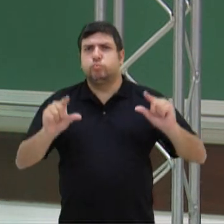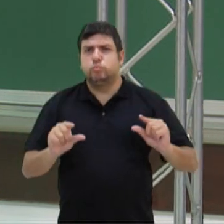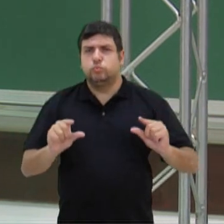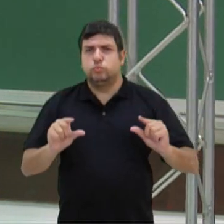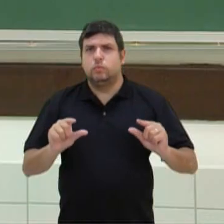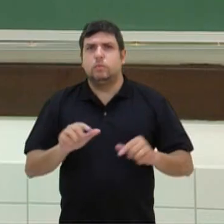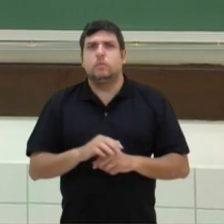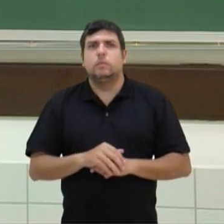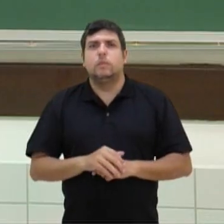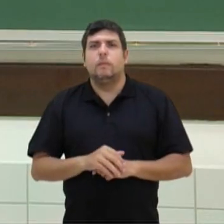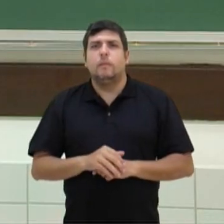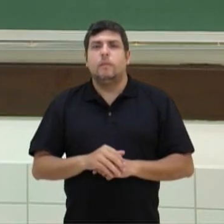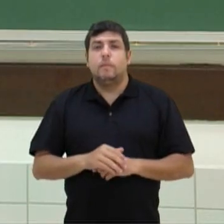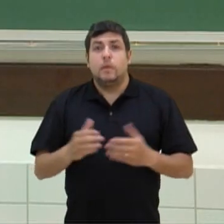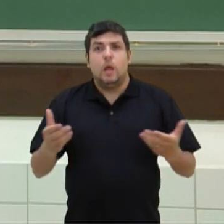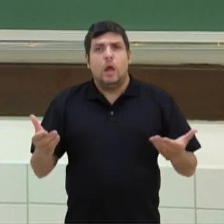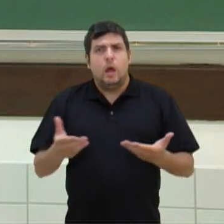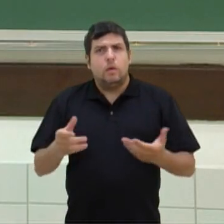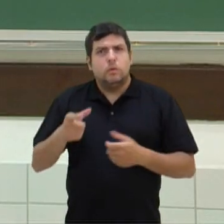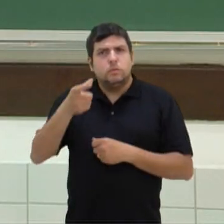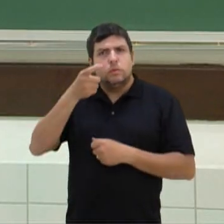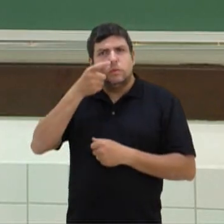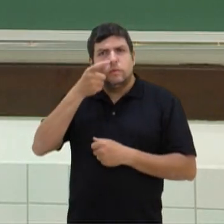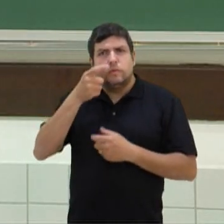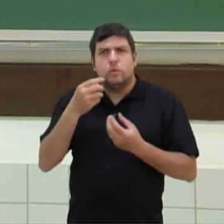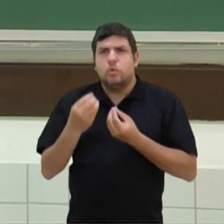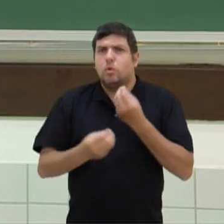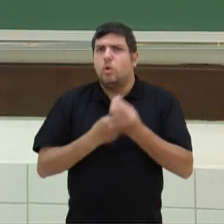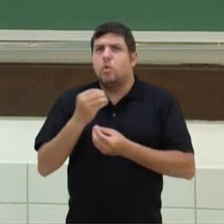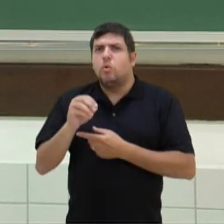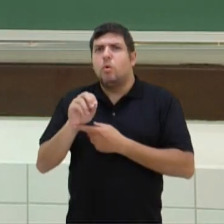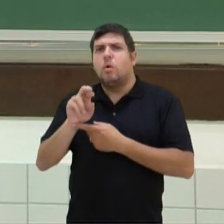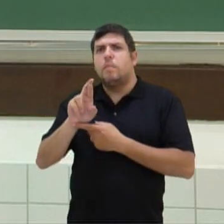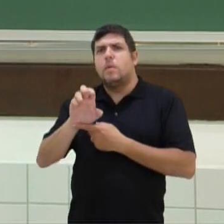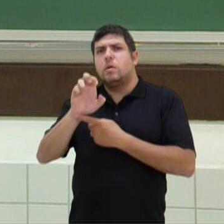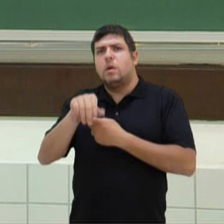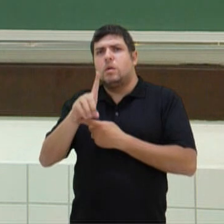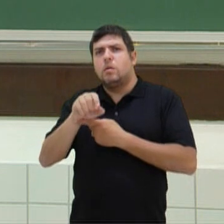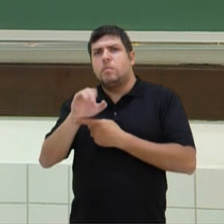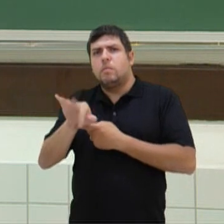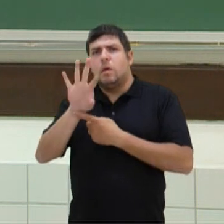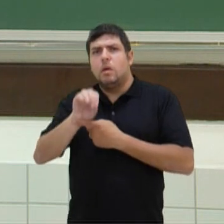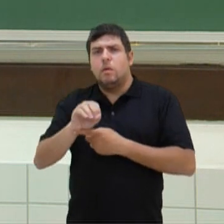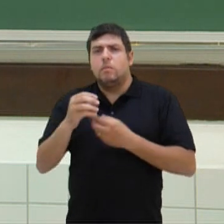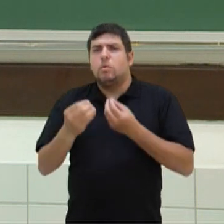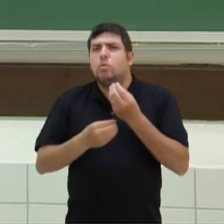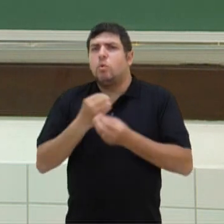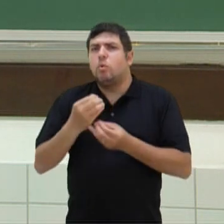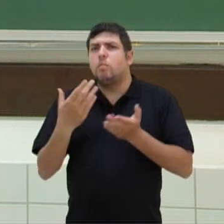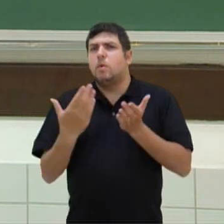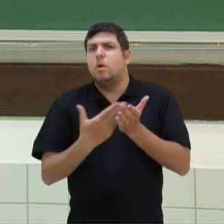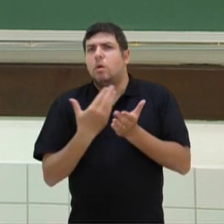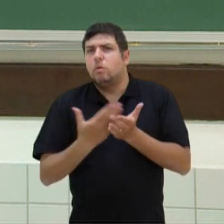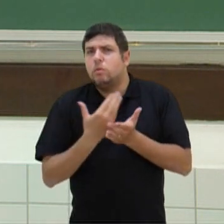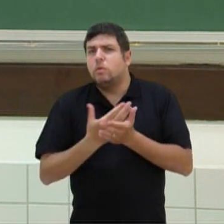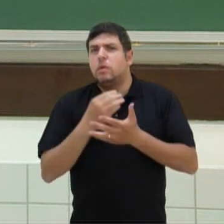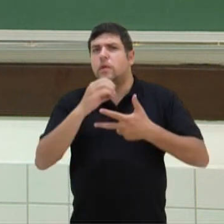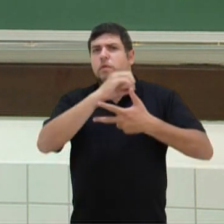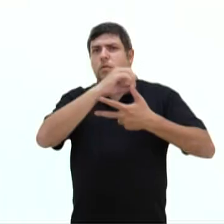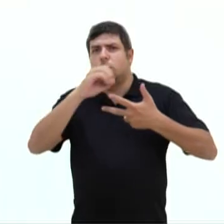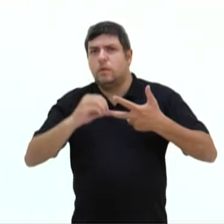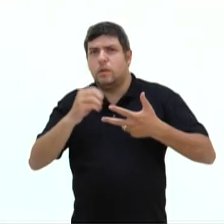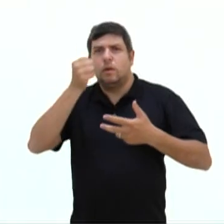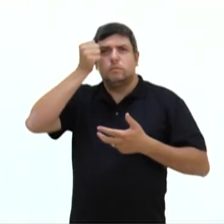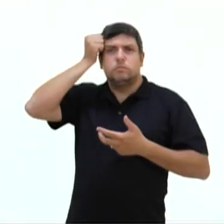menores. Agora a gente vai dar uma olhadinha como que o rendimento aparece nos exercícios dos livros didáticos, do Enem, do vestibular por